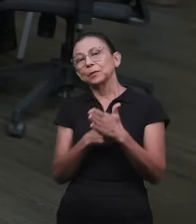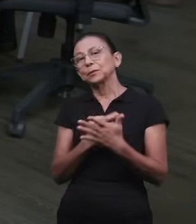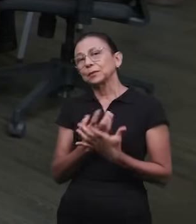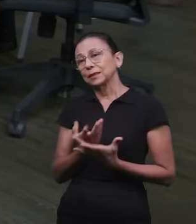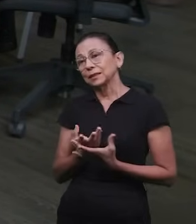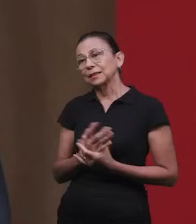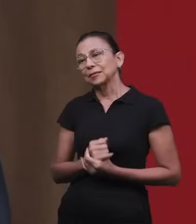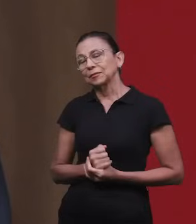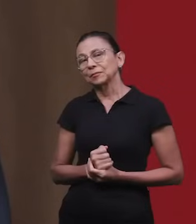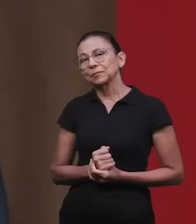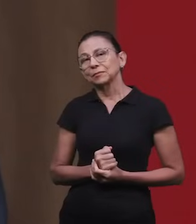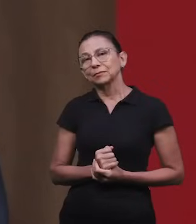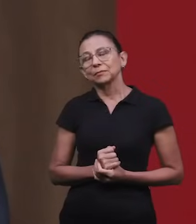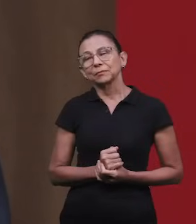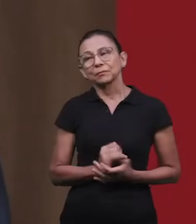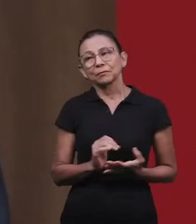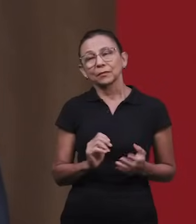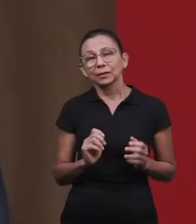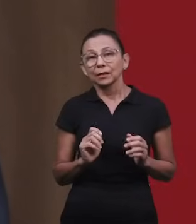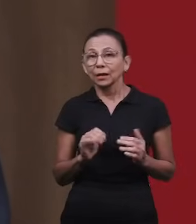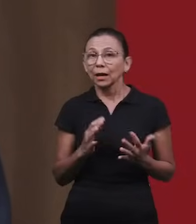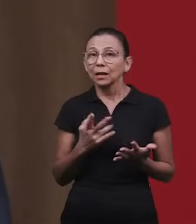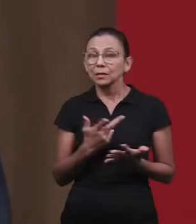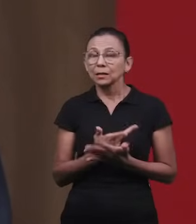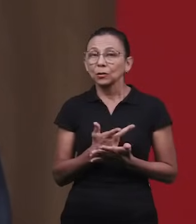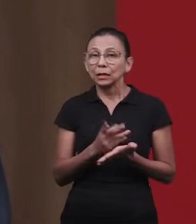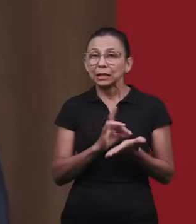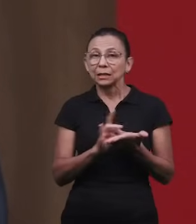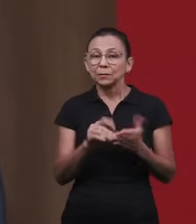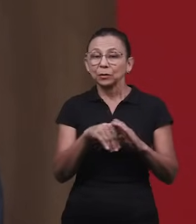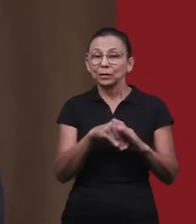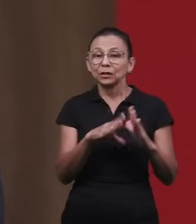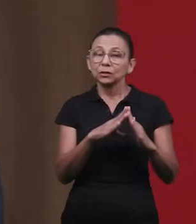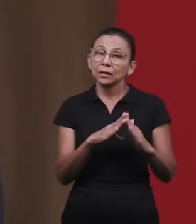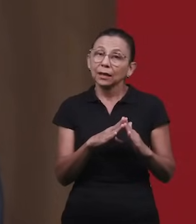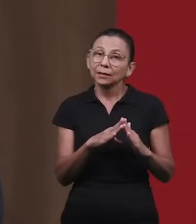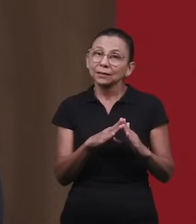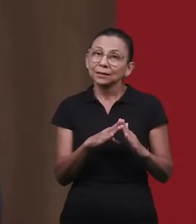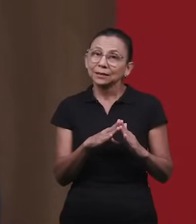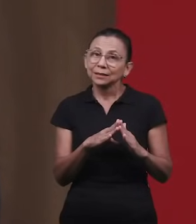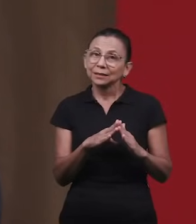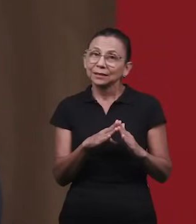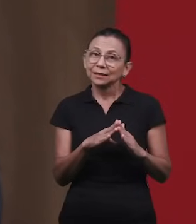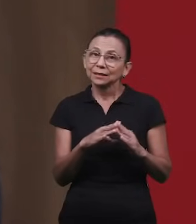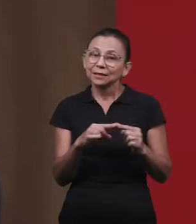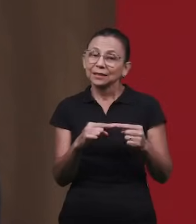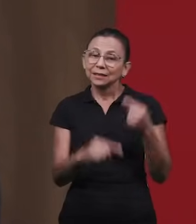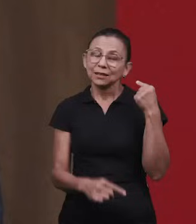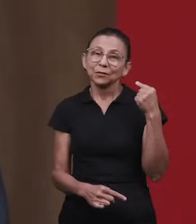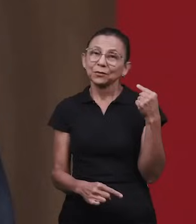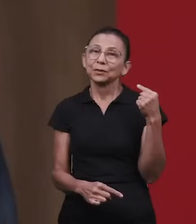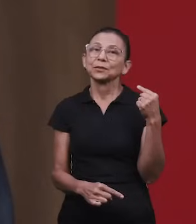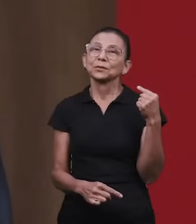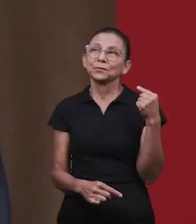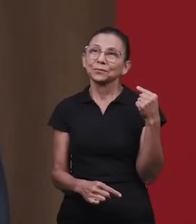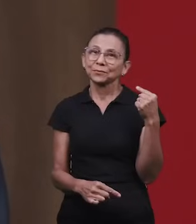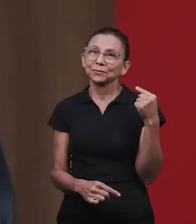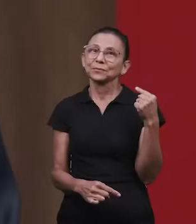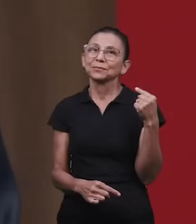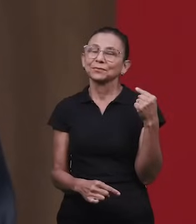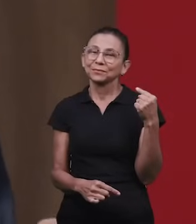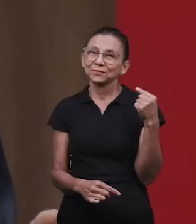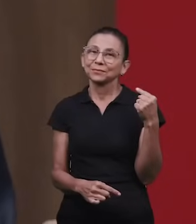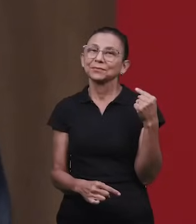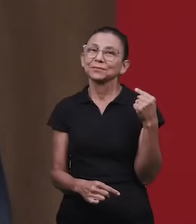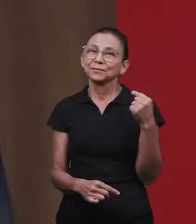própria casa. É claro o seguinte, né? Quando eu falo que o maior desafio é em casa. Por que é o desafio? Porque